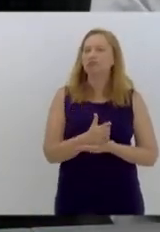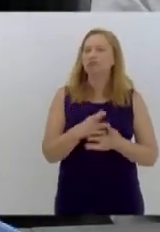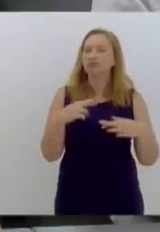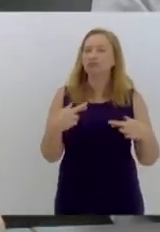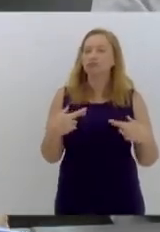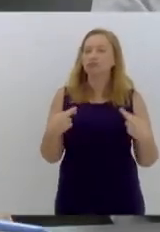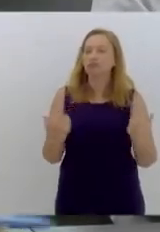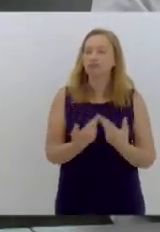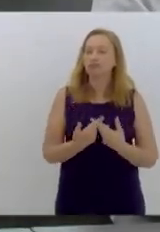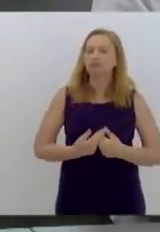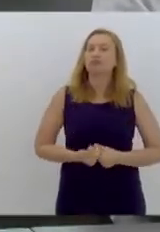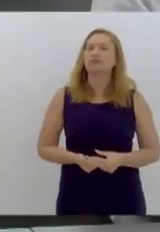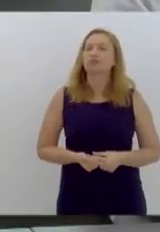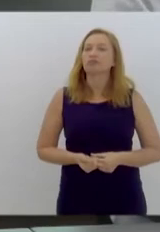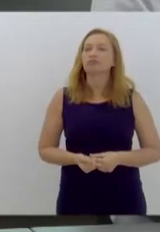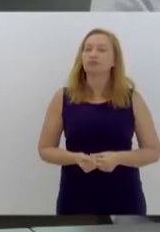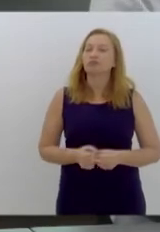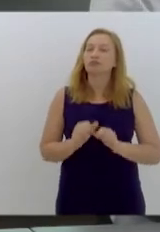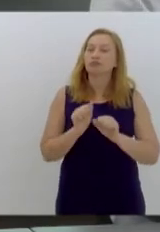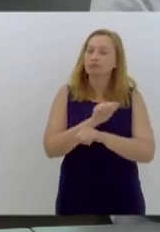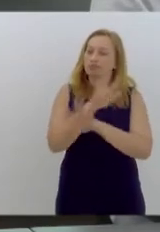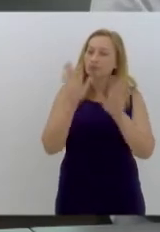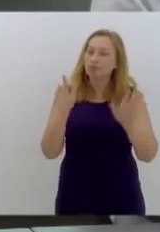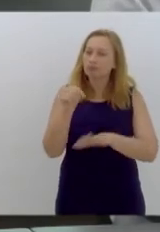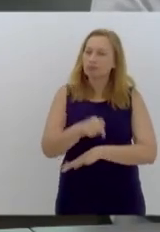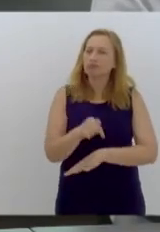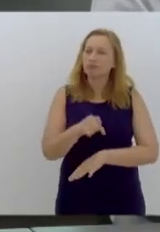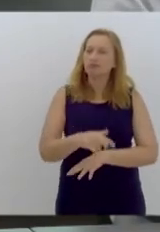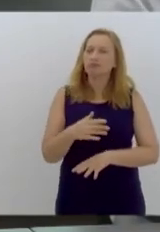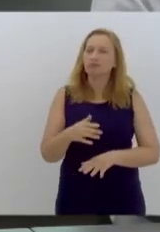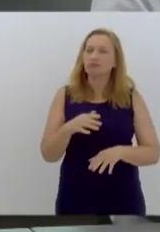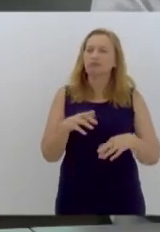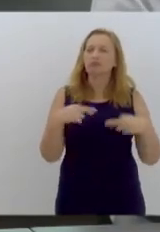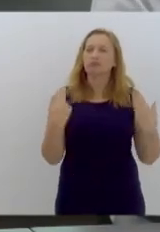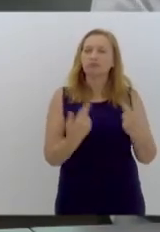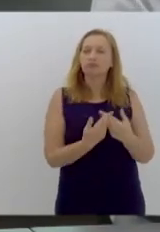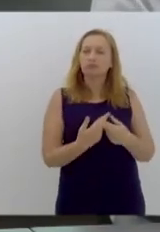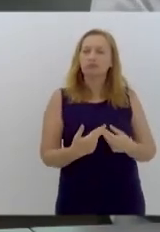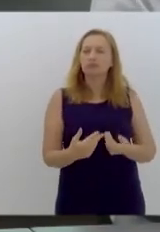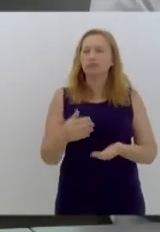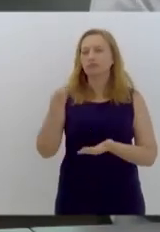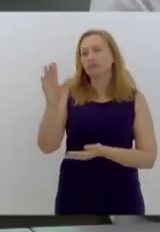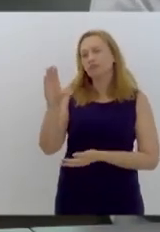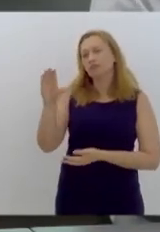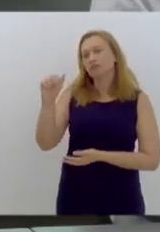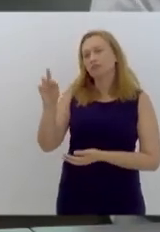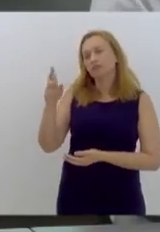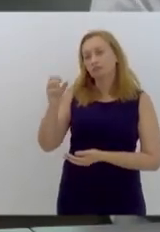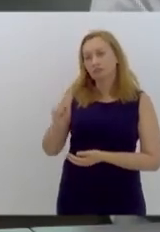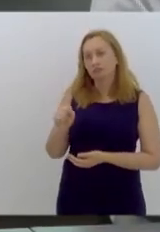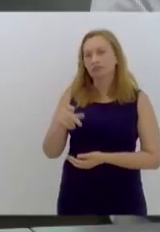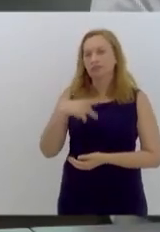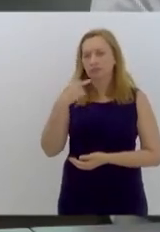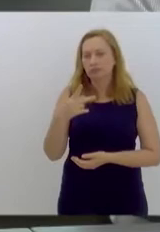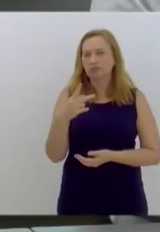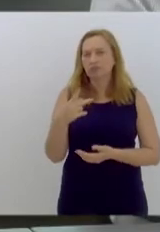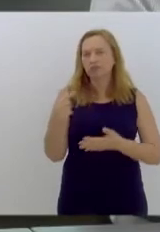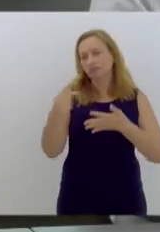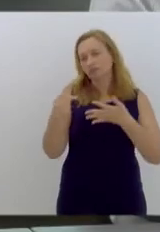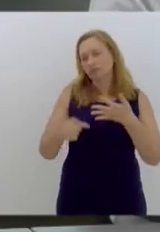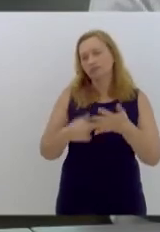pública. Acho que tem muito claro aqui, e o secretário Carlos trouxe isso aqui com pontos